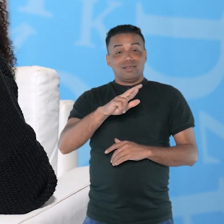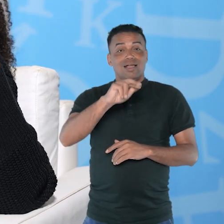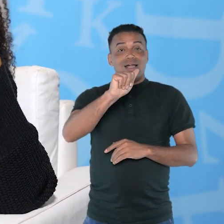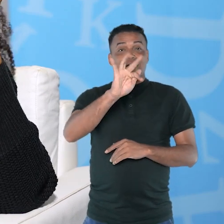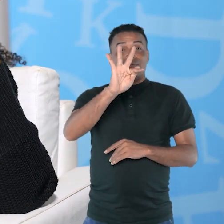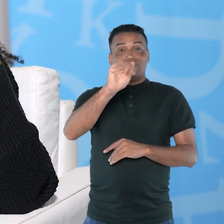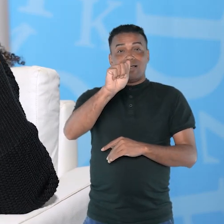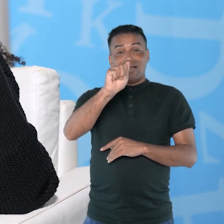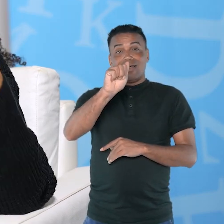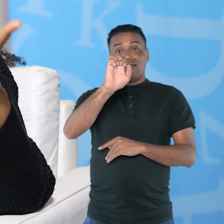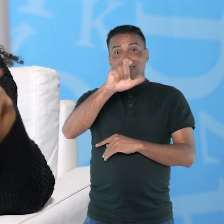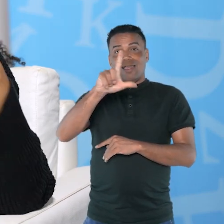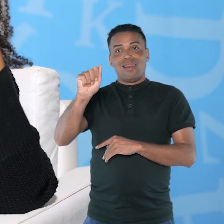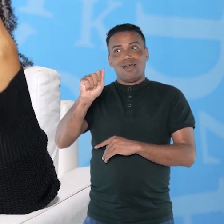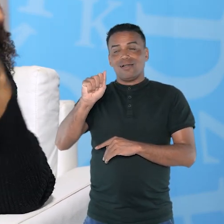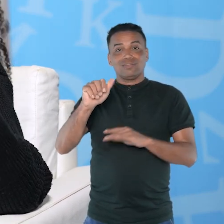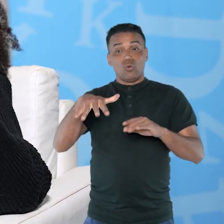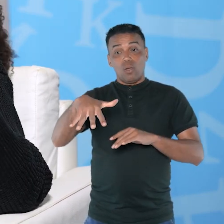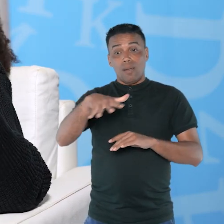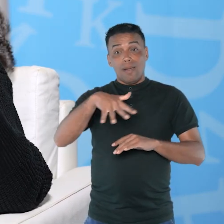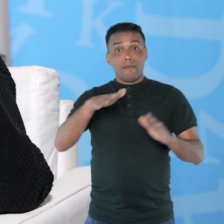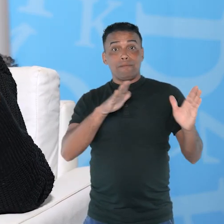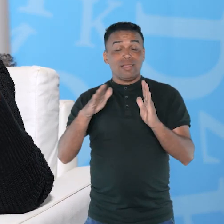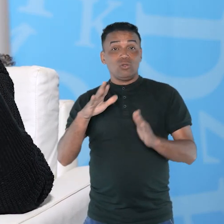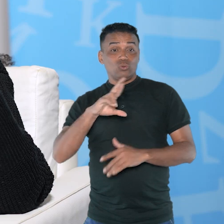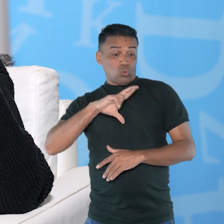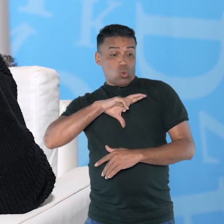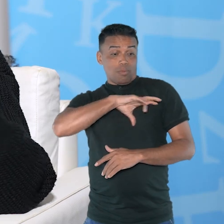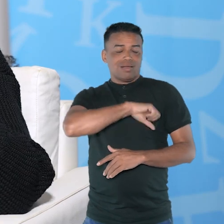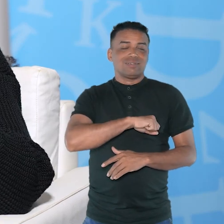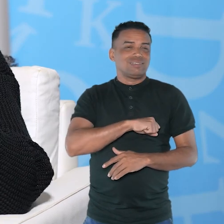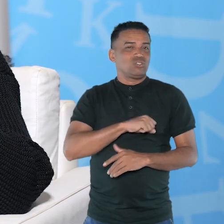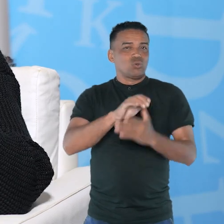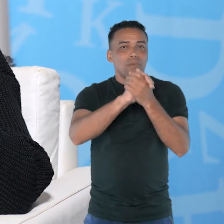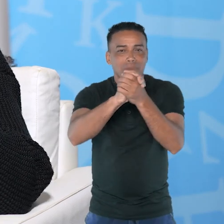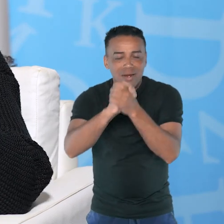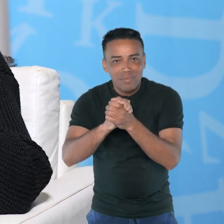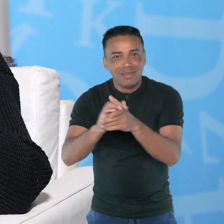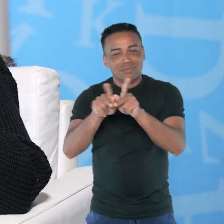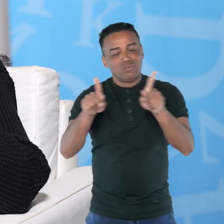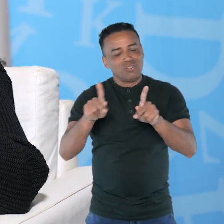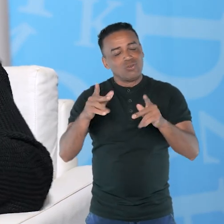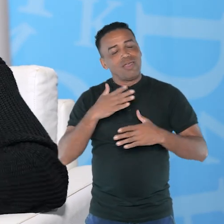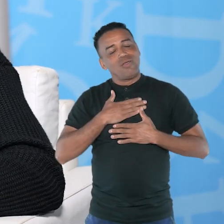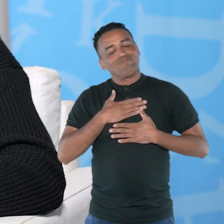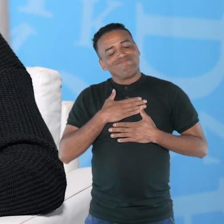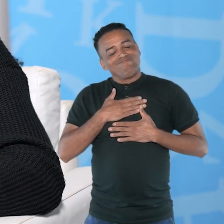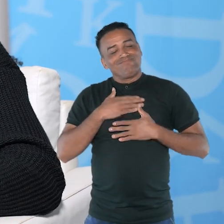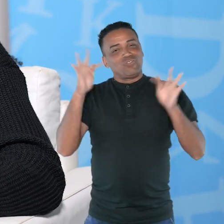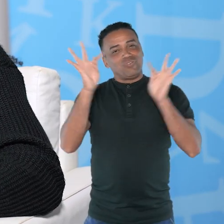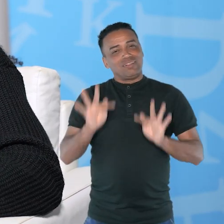até perguntas sobre geração romântica. Eu falei, gente, esses meninos estão demais. Parabéns, professora Alessandra. Fiquei muito feliz.